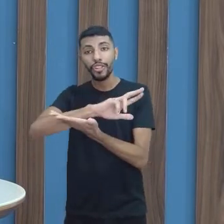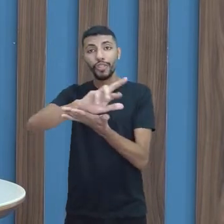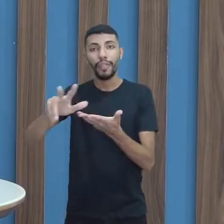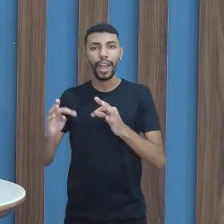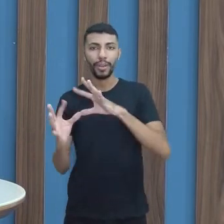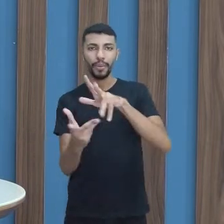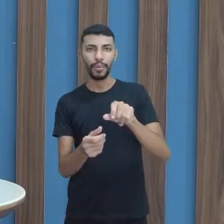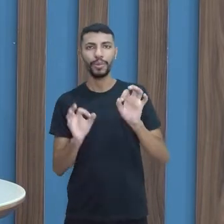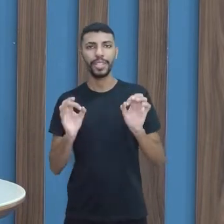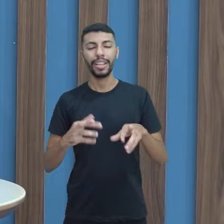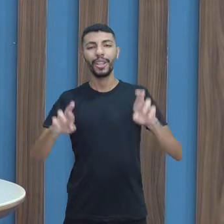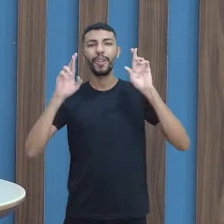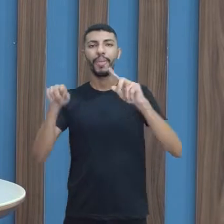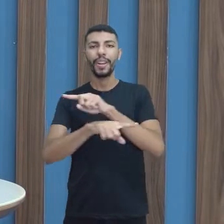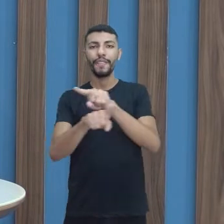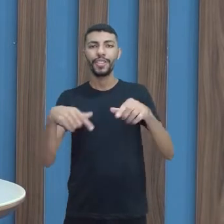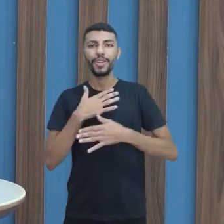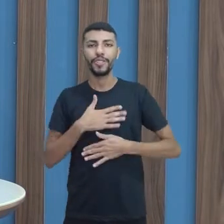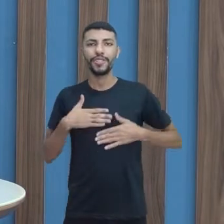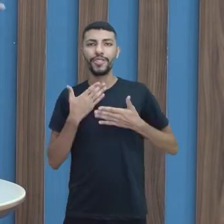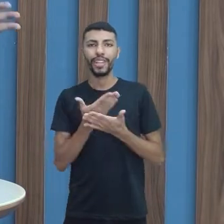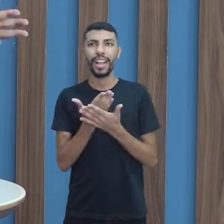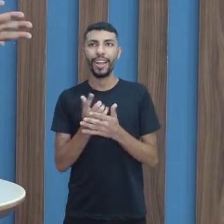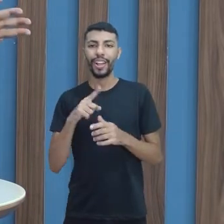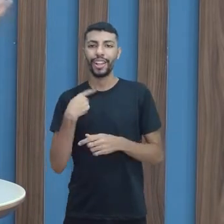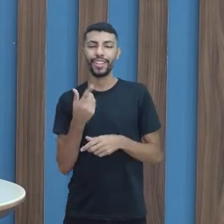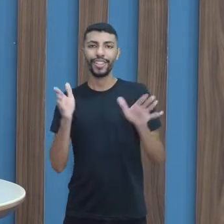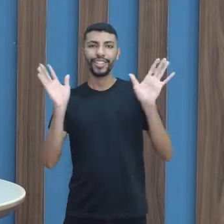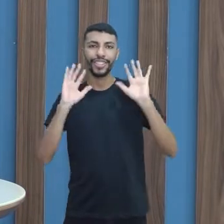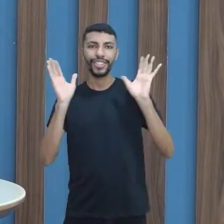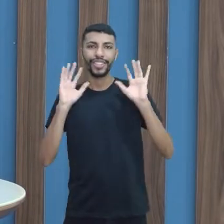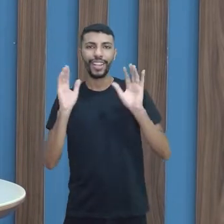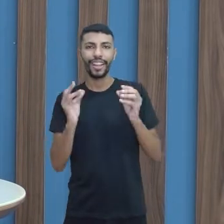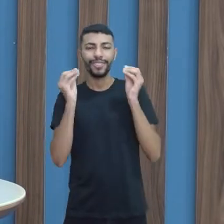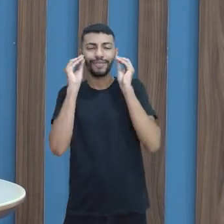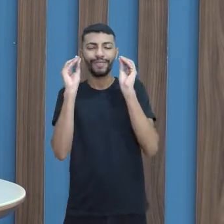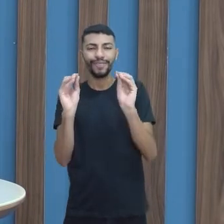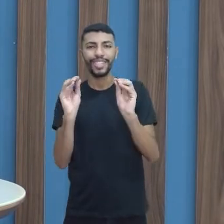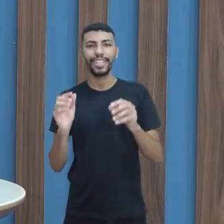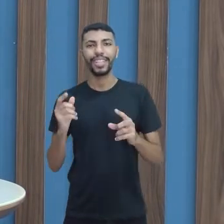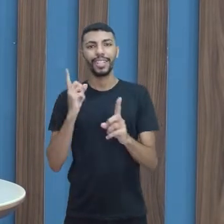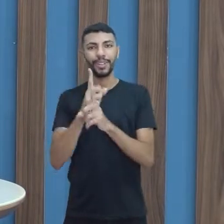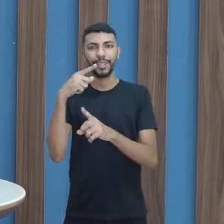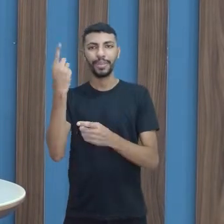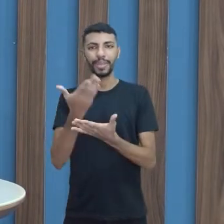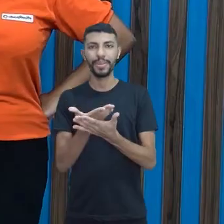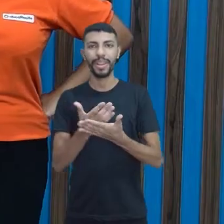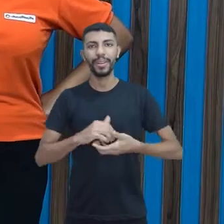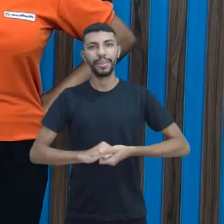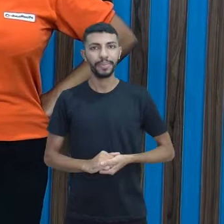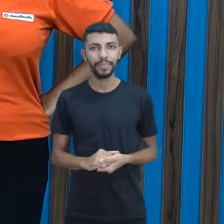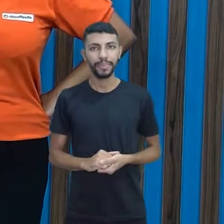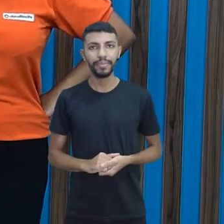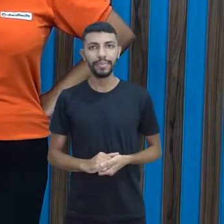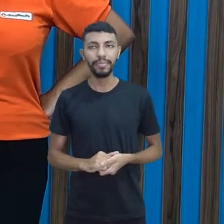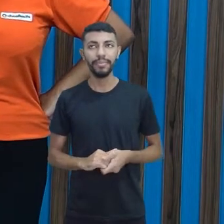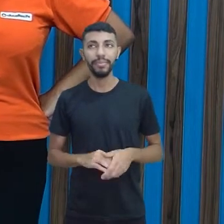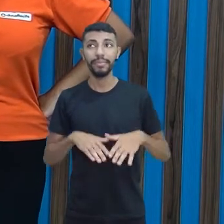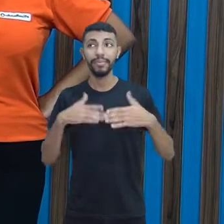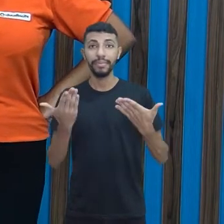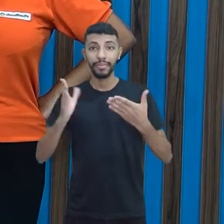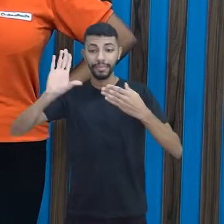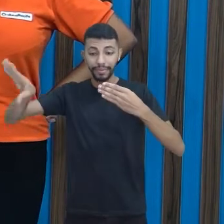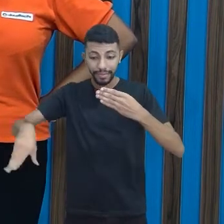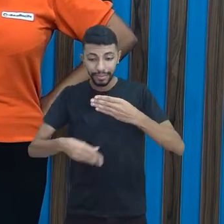que vocês tenham gostado da aula. A gente se despede por aqui. Um cheiro e até a próxima. E aí, complementando